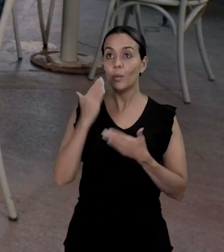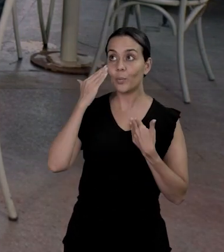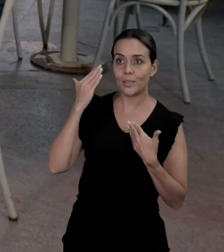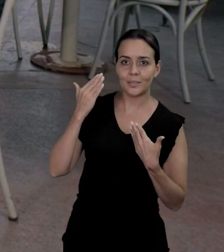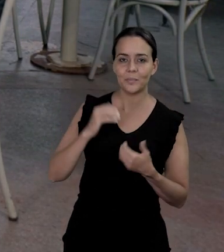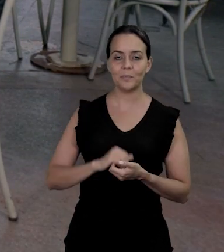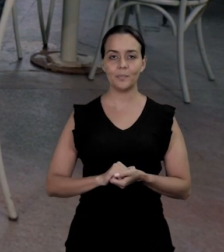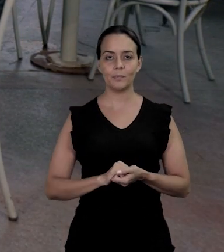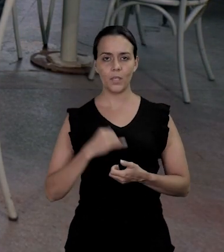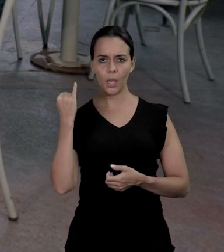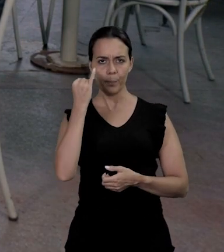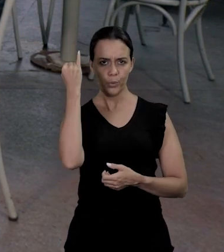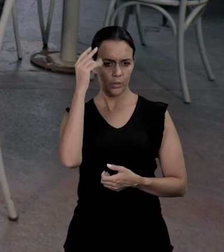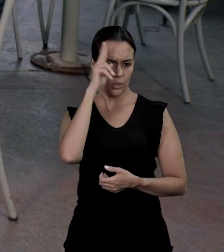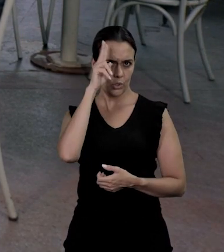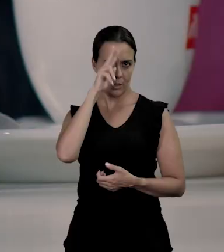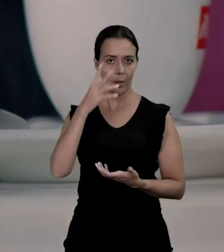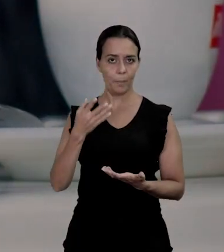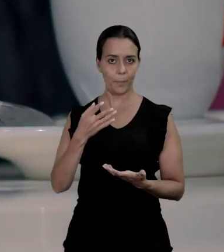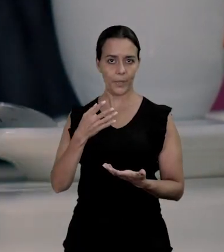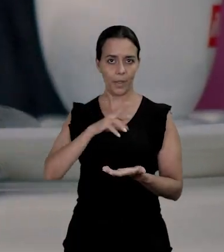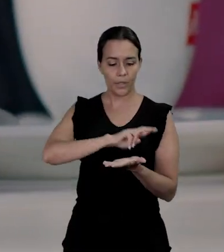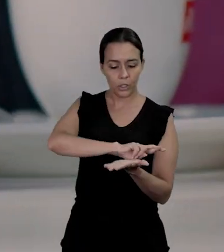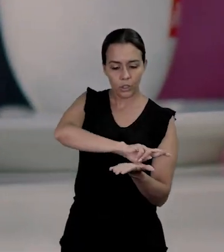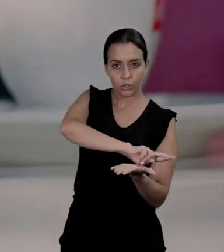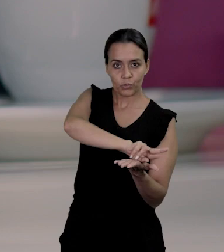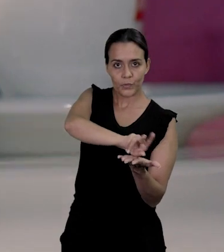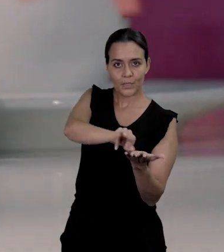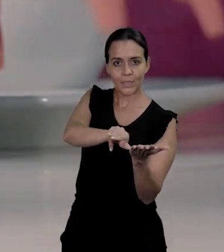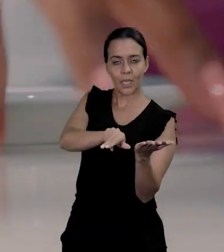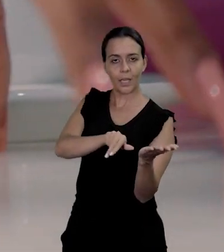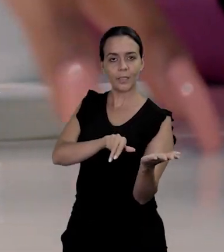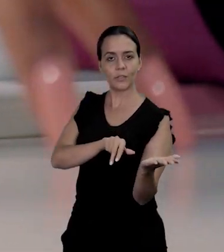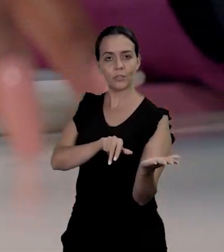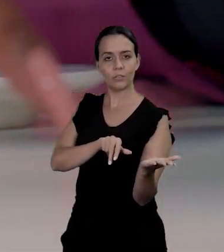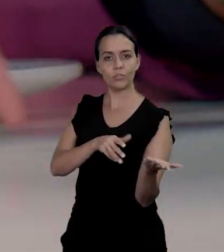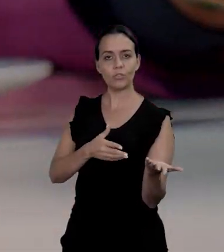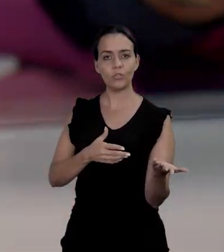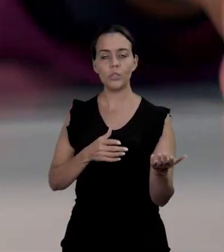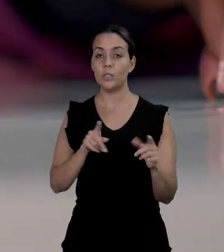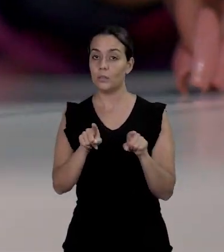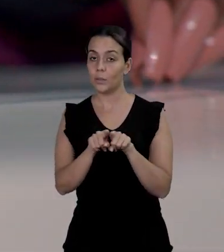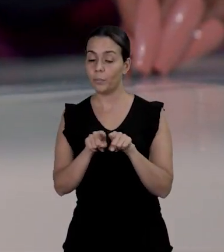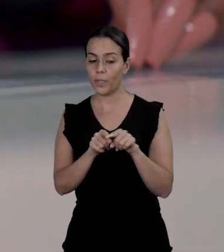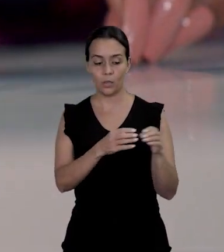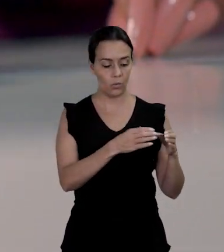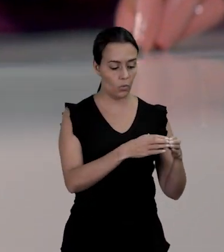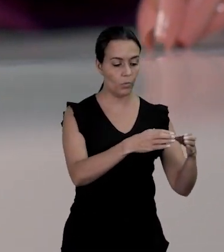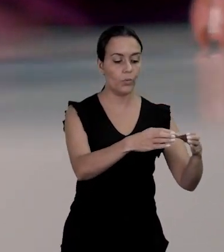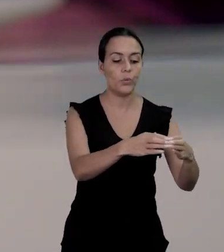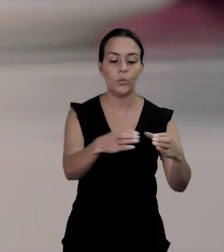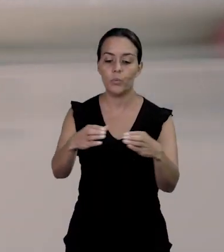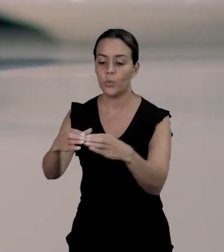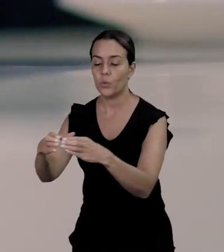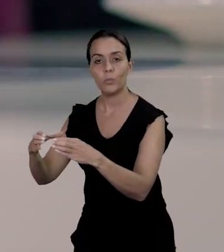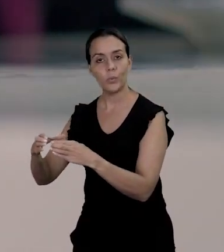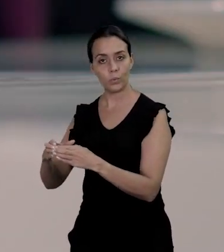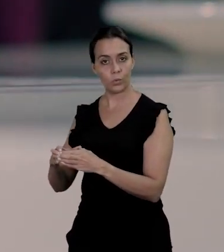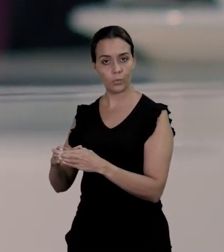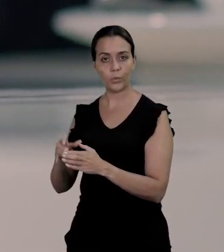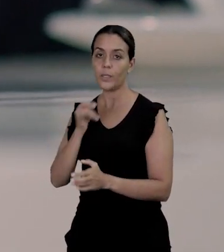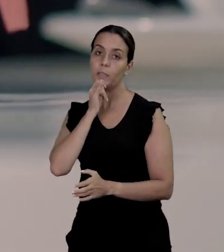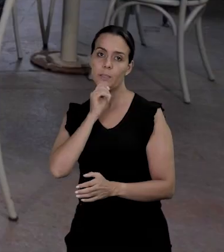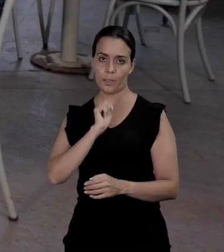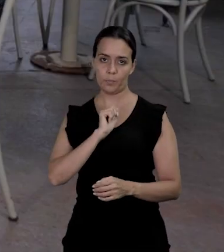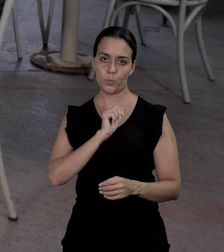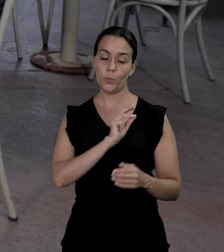há diversidades entre os grupos. Porque a gente olha, por exemplo, para a população indígena e a gente fala, é tudo igual. Para a população afrodescendente, é tudo